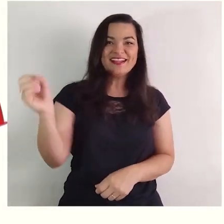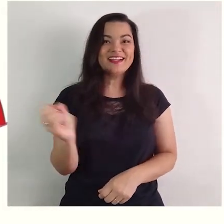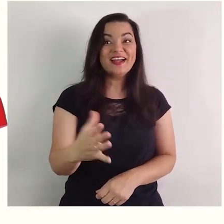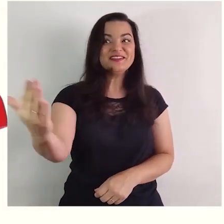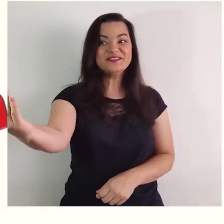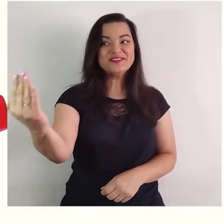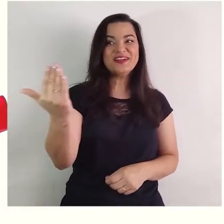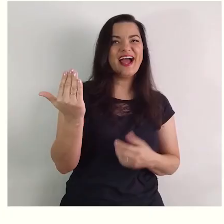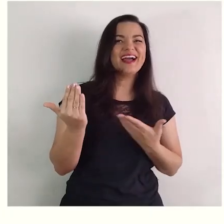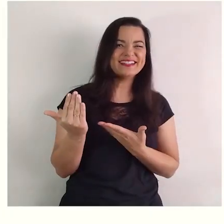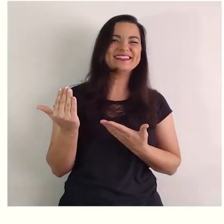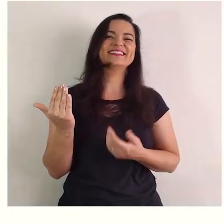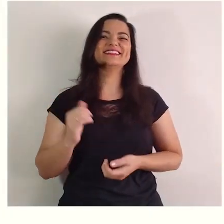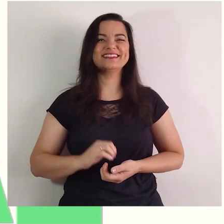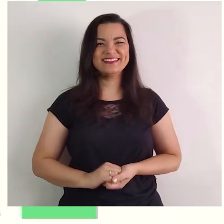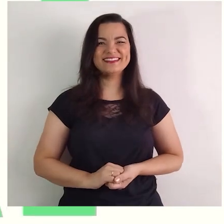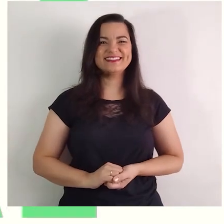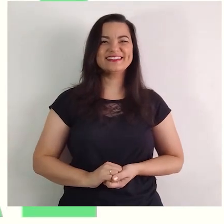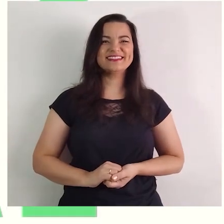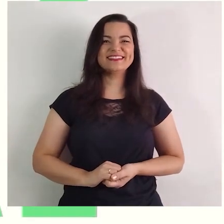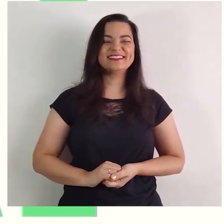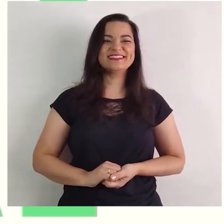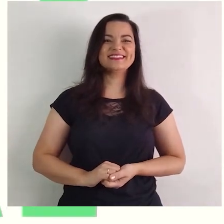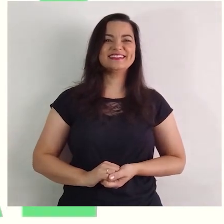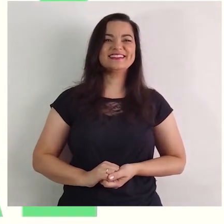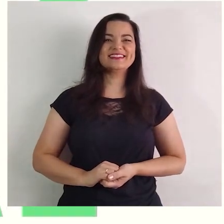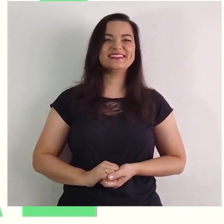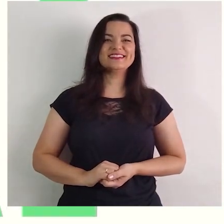Uau! Vem uma história aí.